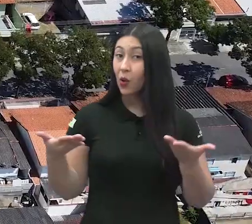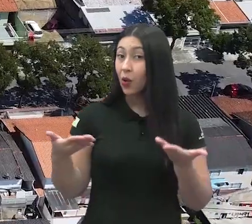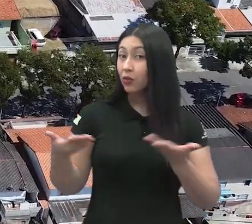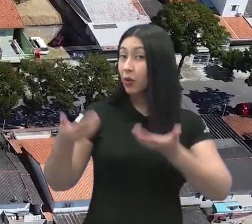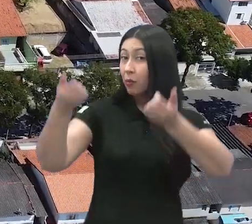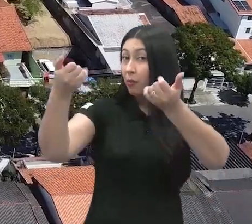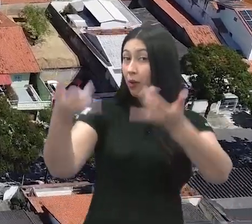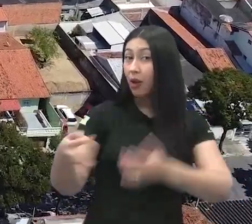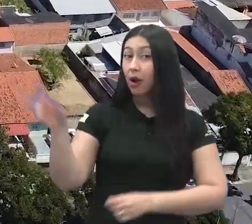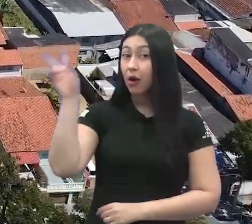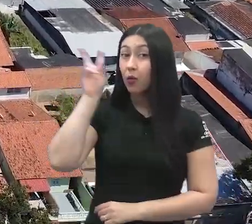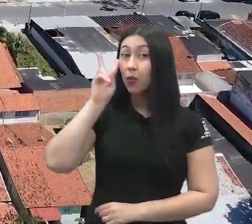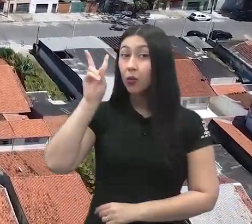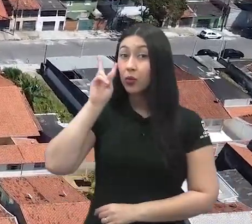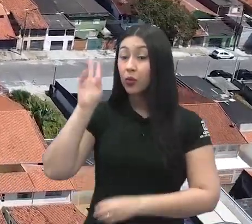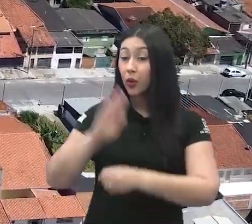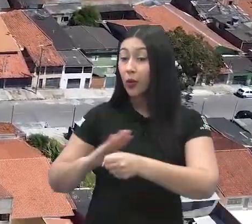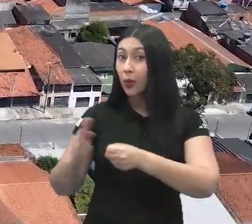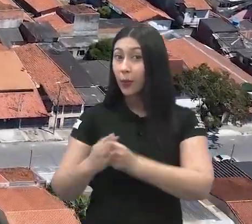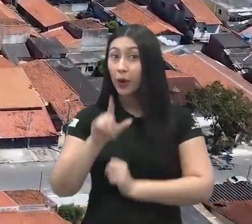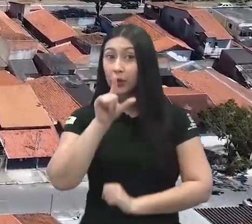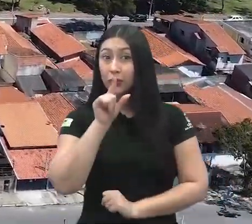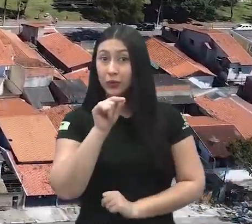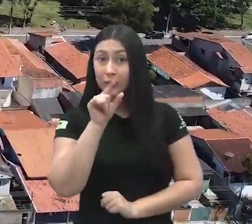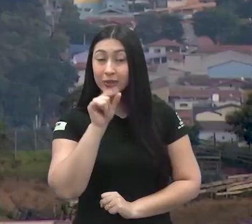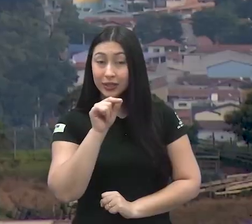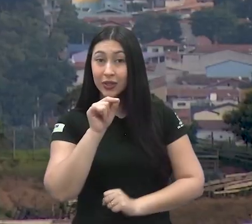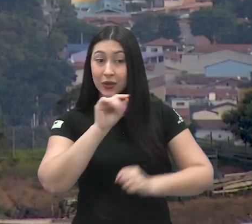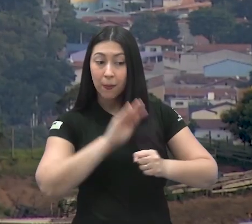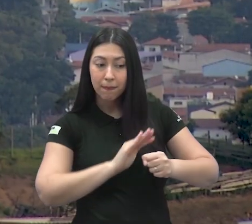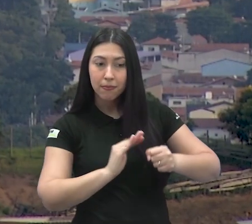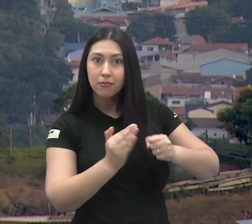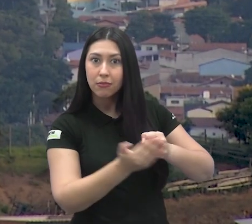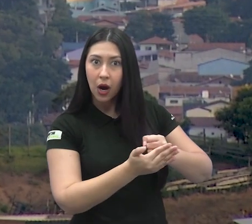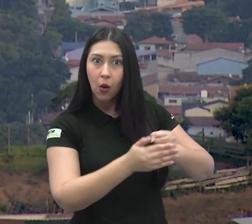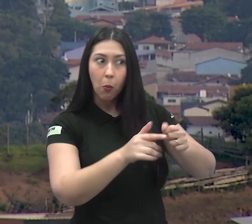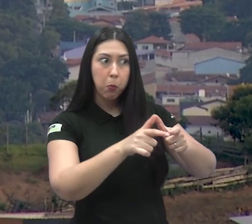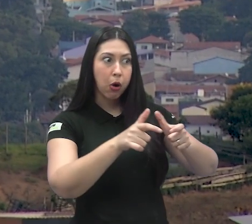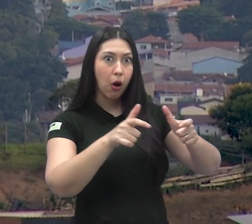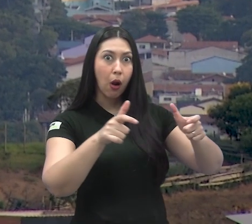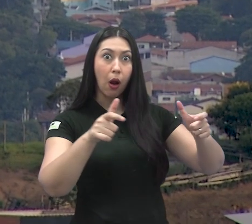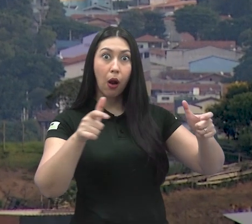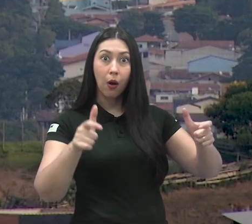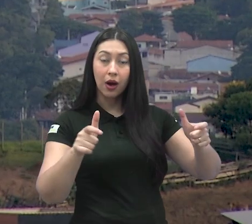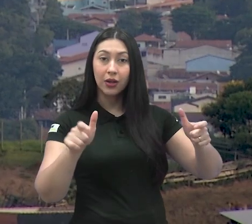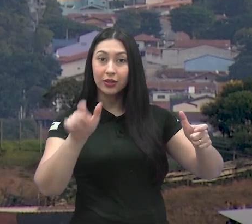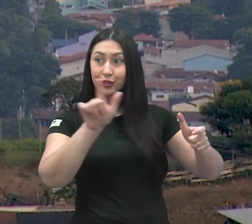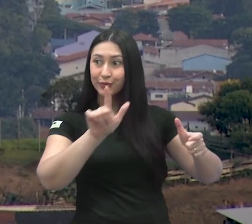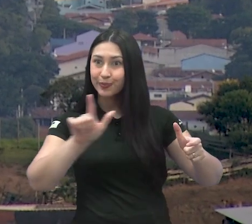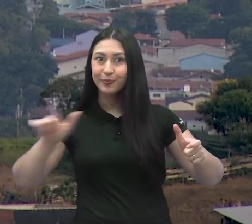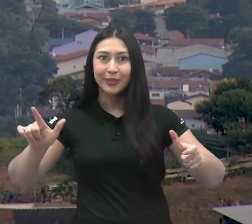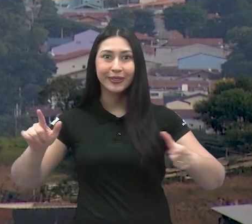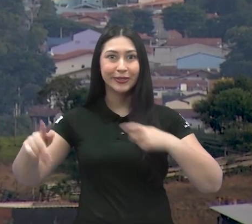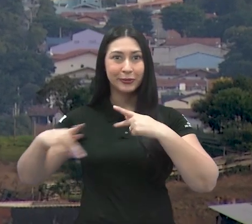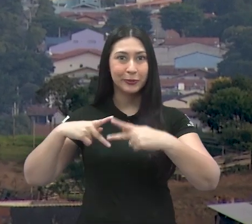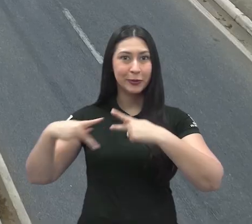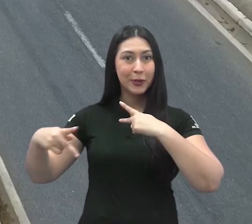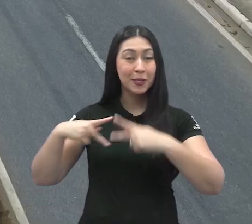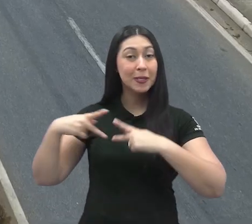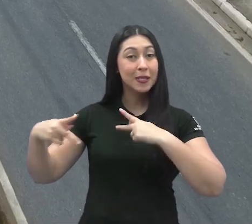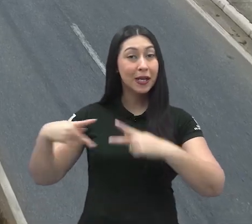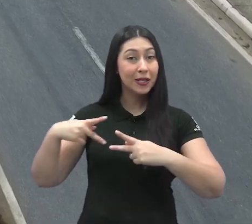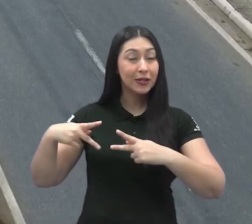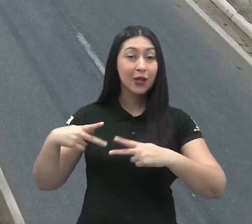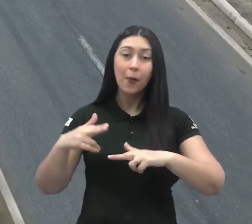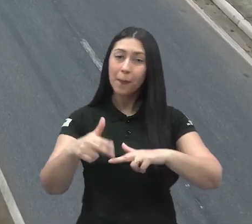Hoje vamos contar a história do Parque Novo Horizonte, um dos bairros mais populosos da região leste do município.